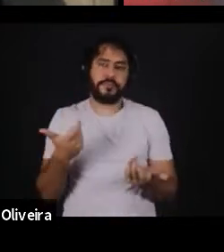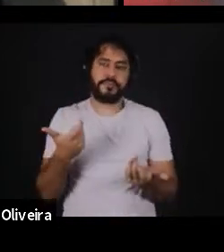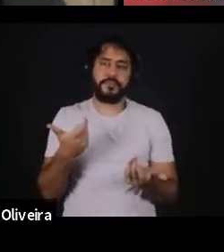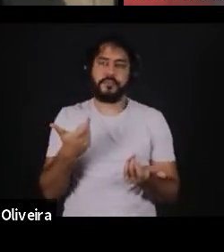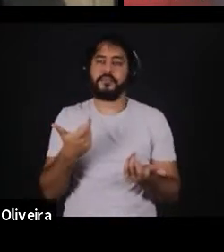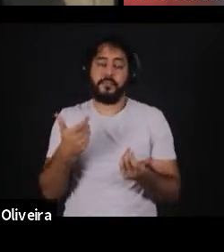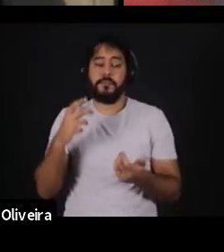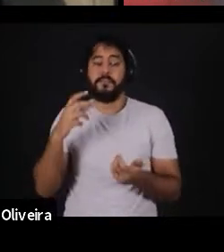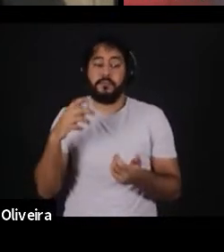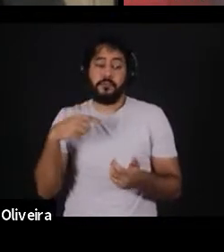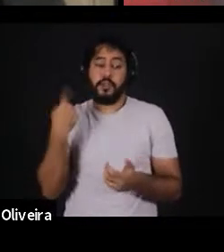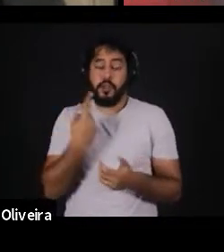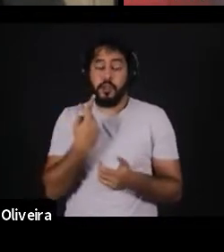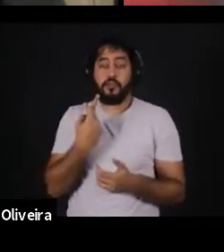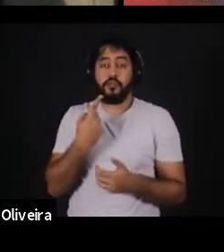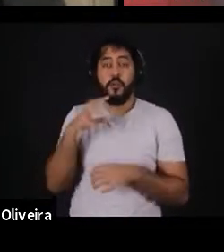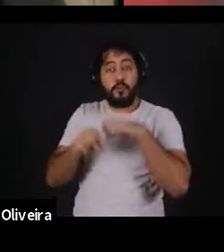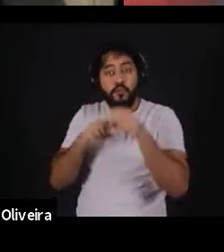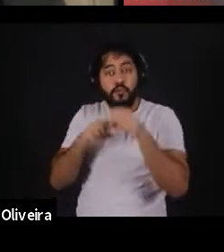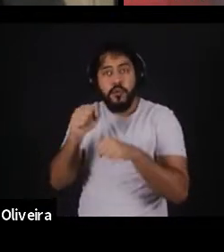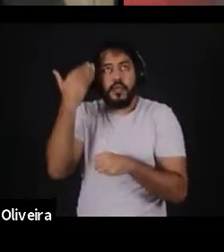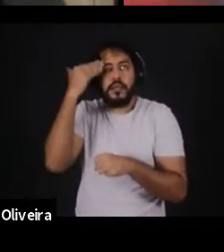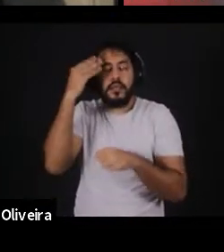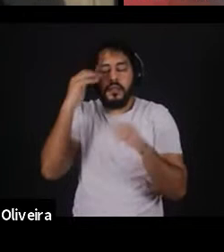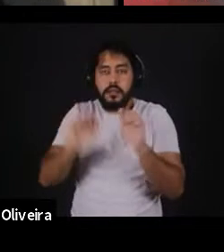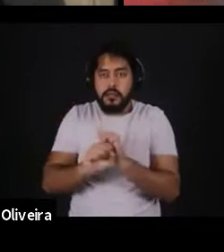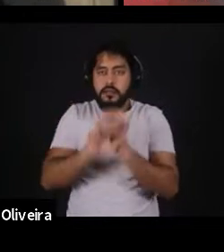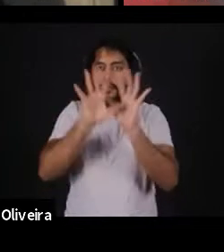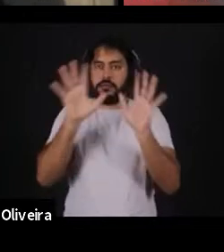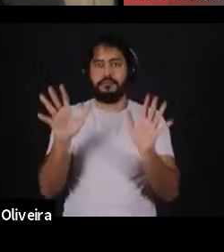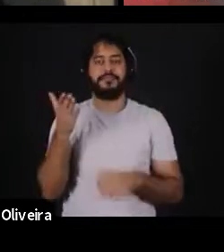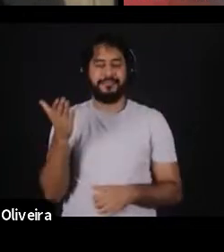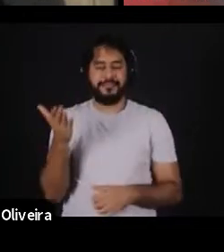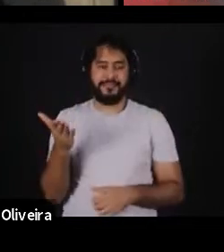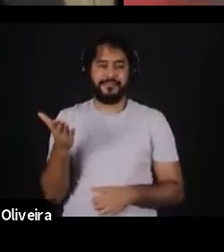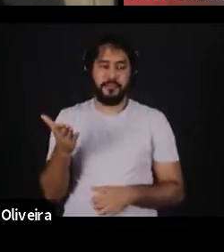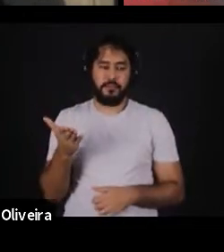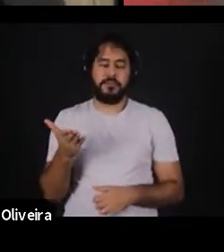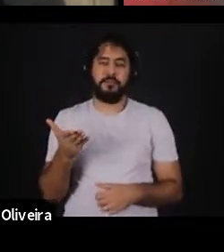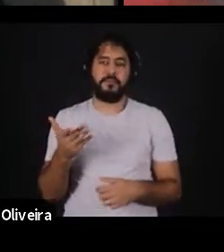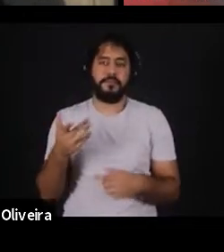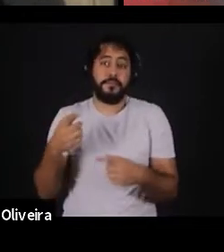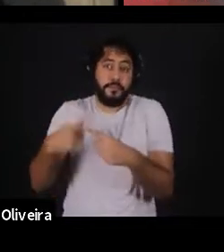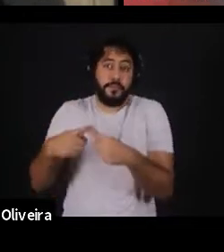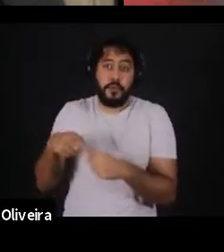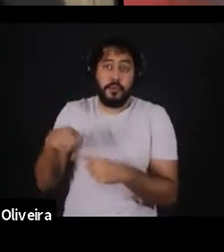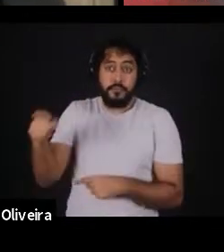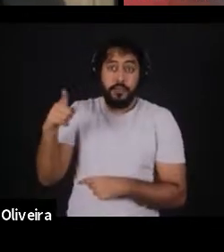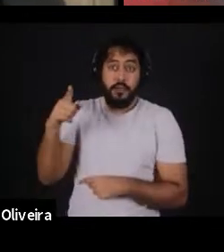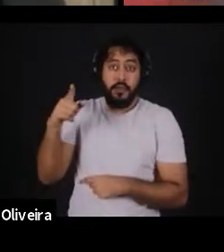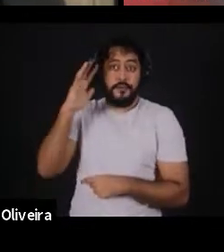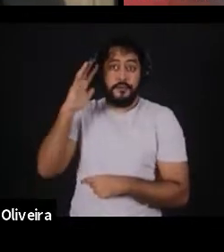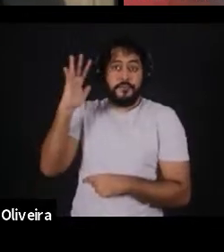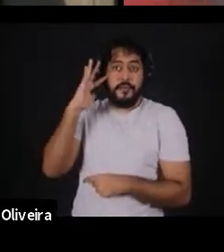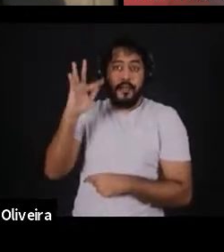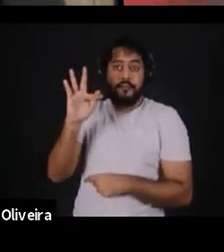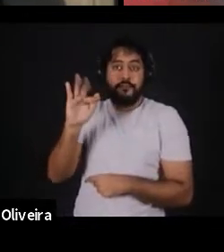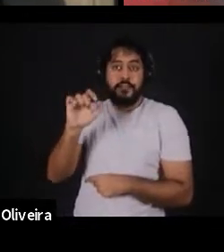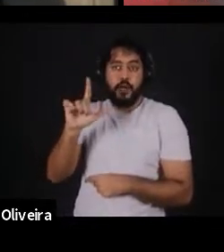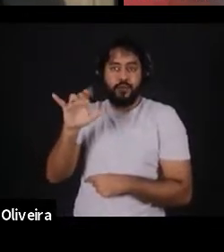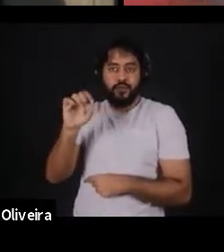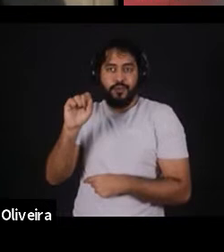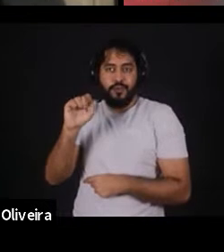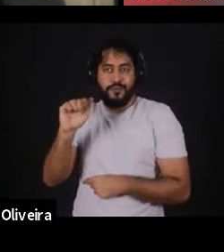um entendimento maior. Assim, eu sinto que a filosofia, eu aprendi mais sobre a